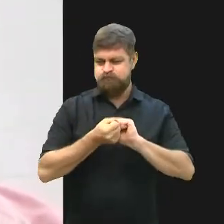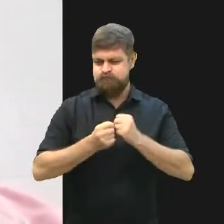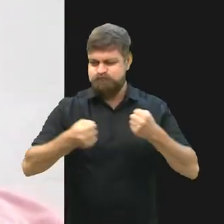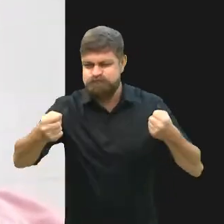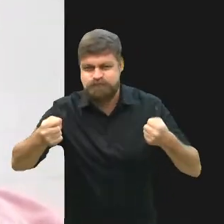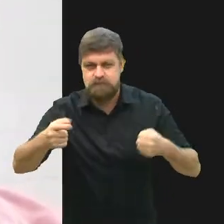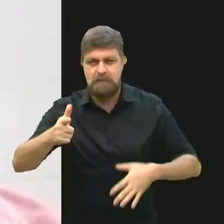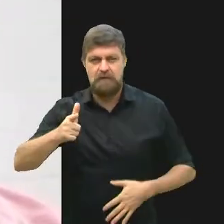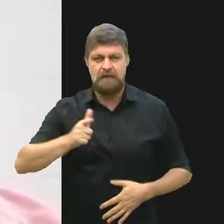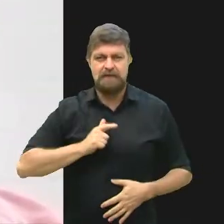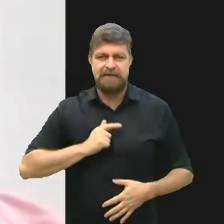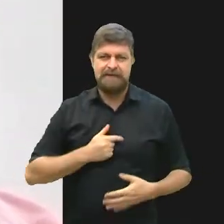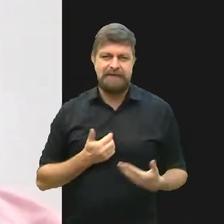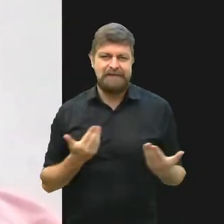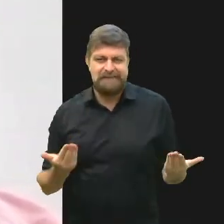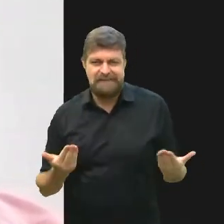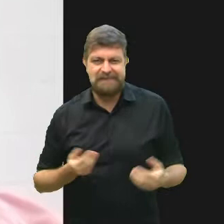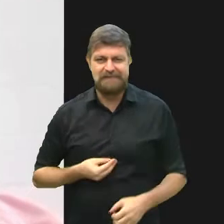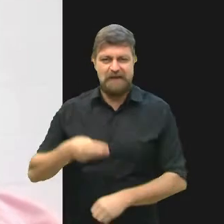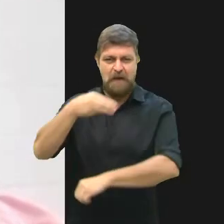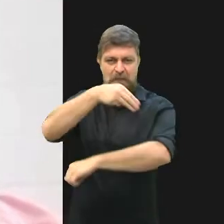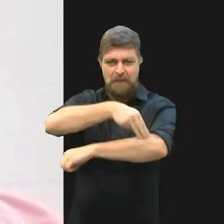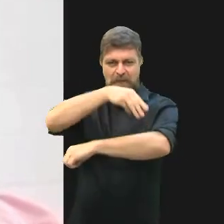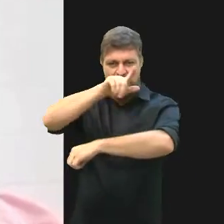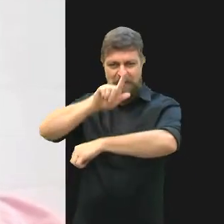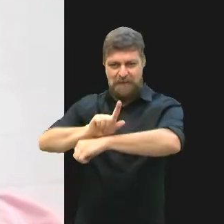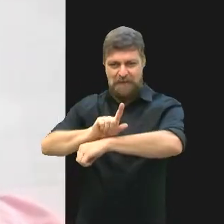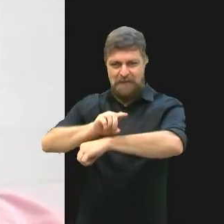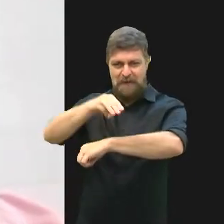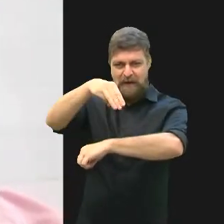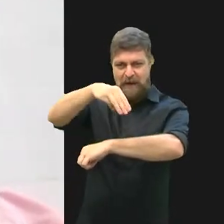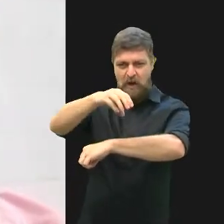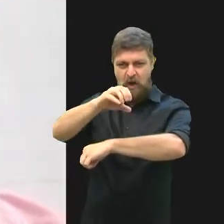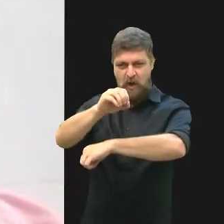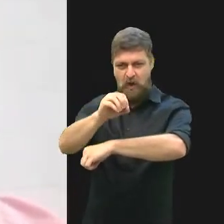tornar Morungaba, com todo respeito a Morungaba, que é a número